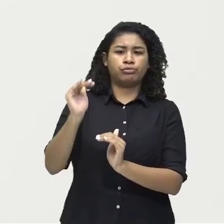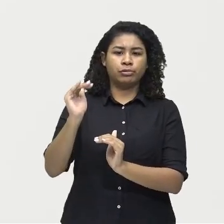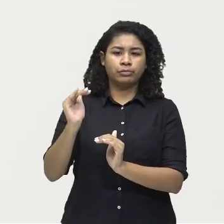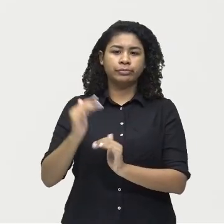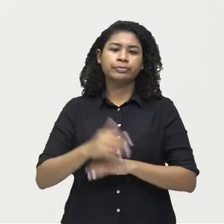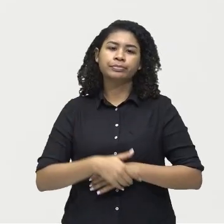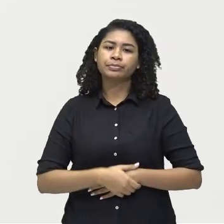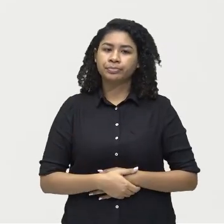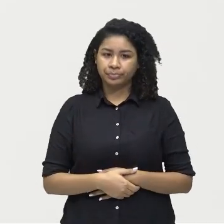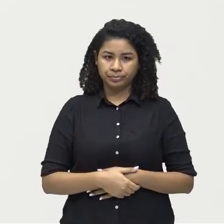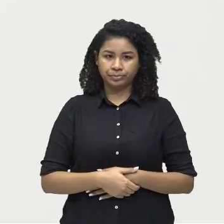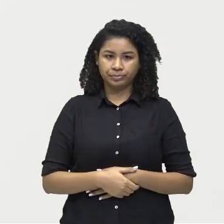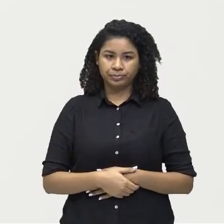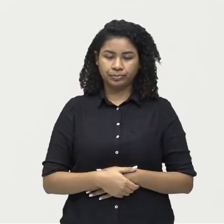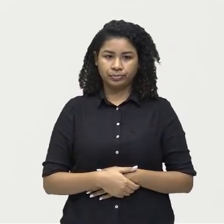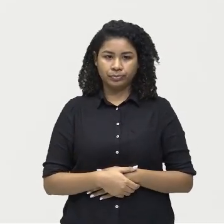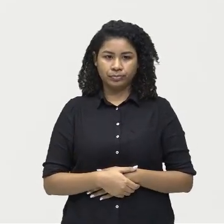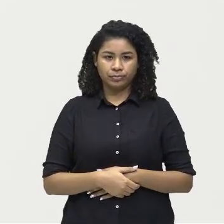gente.